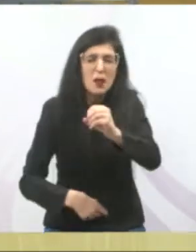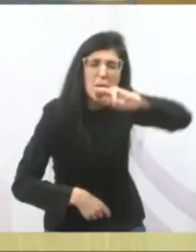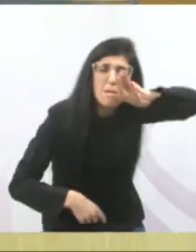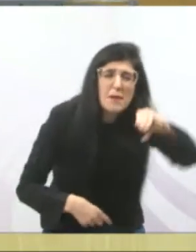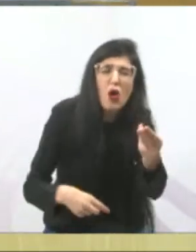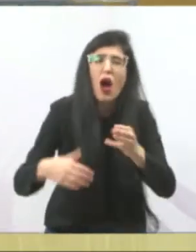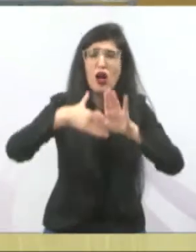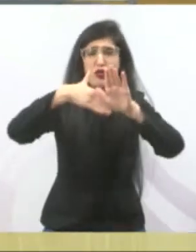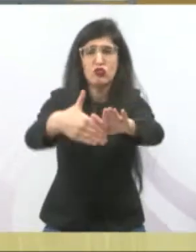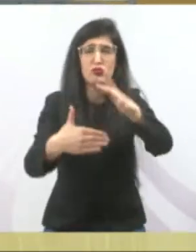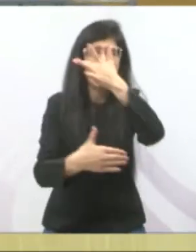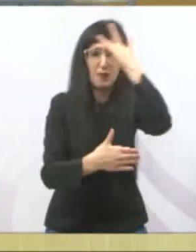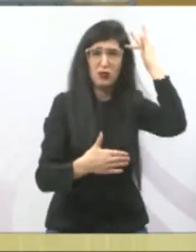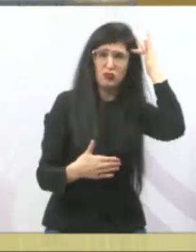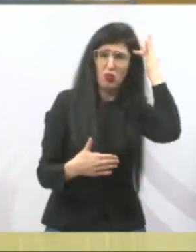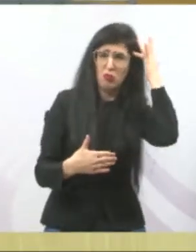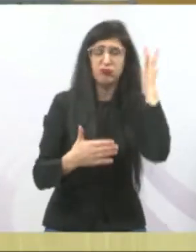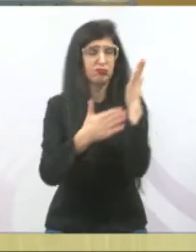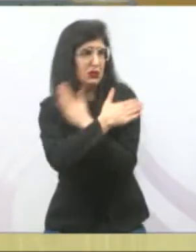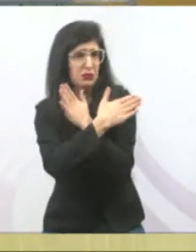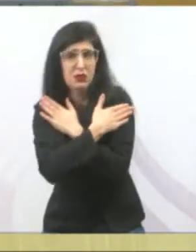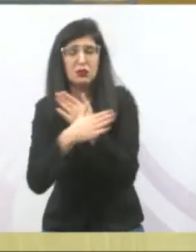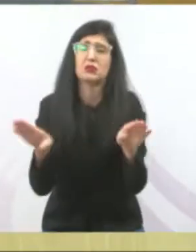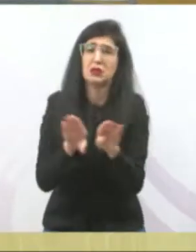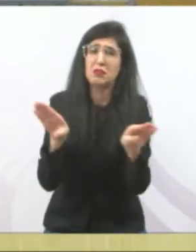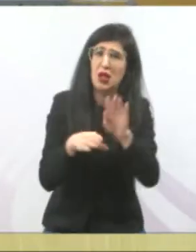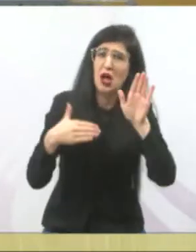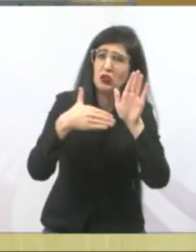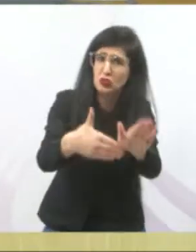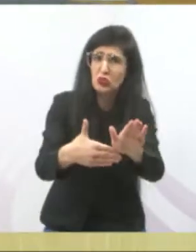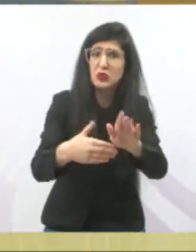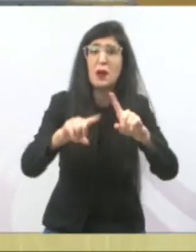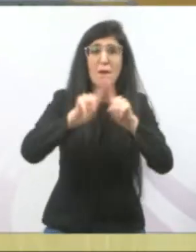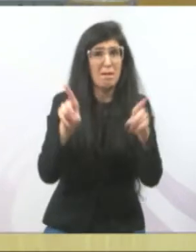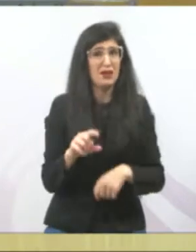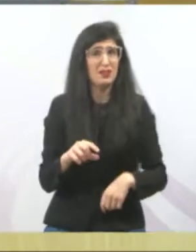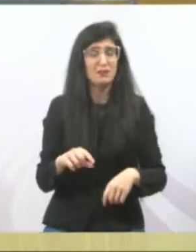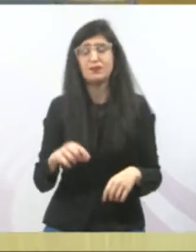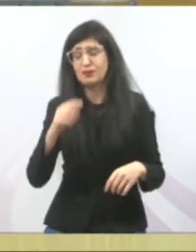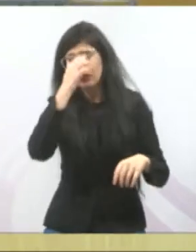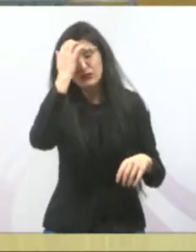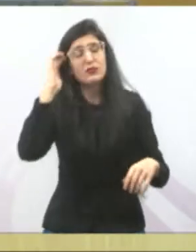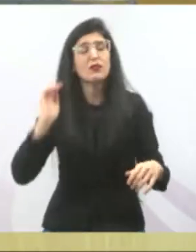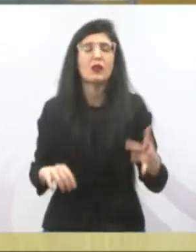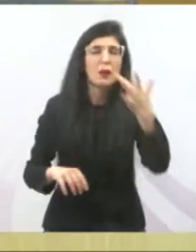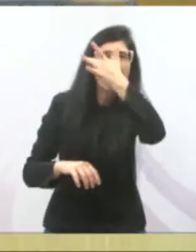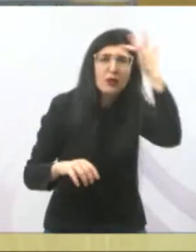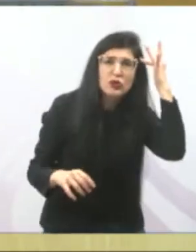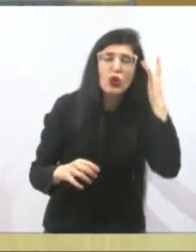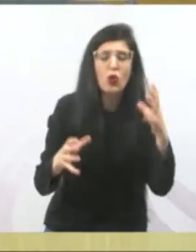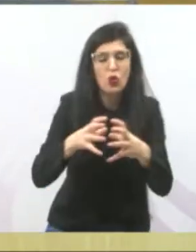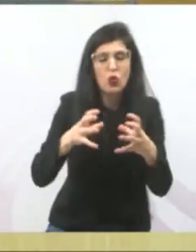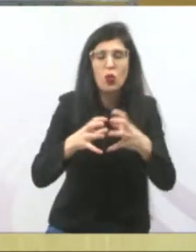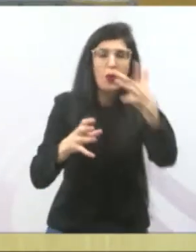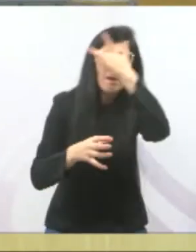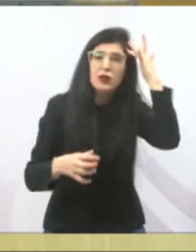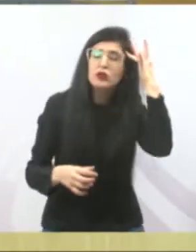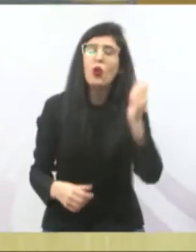nécio de lábios cairá. Manancial de vida é a boca do justo, mas a boca dos ímpios